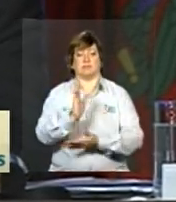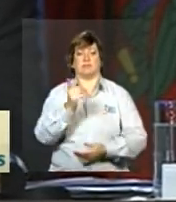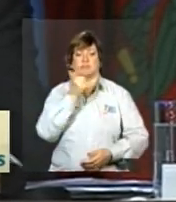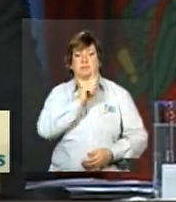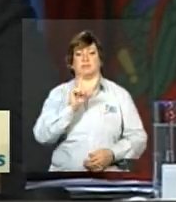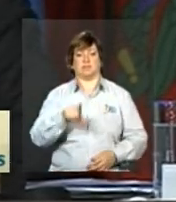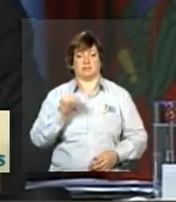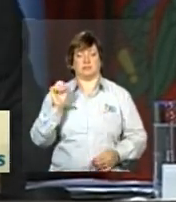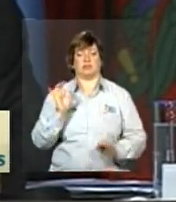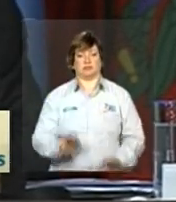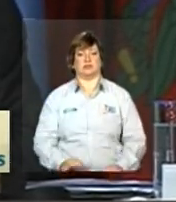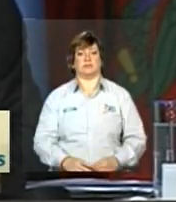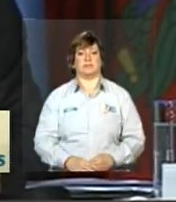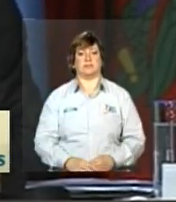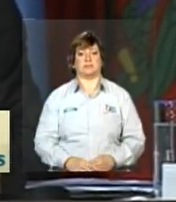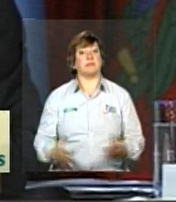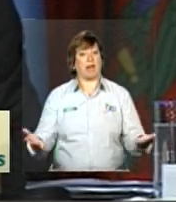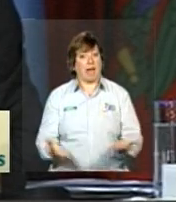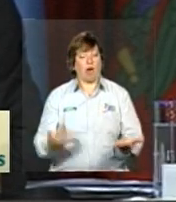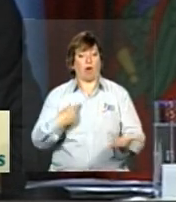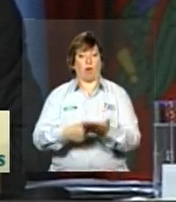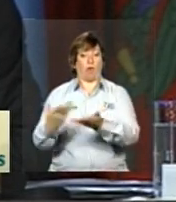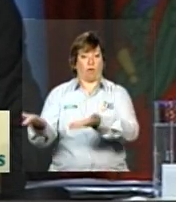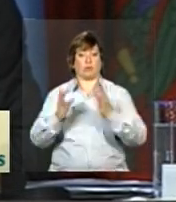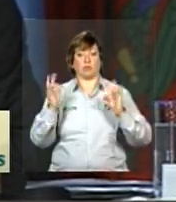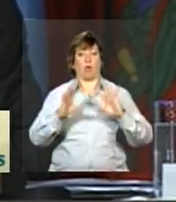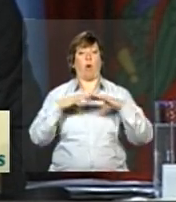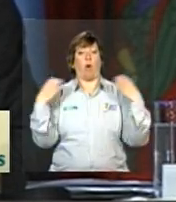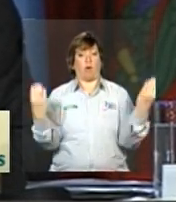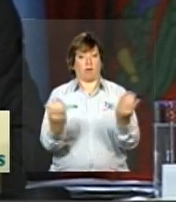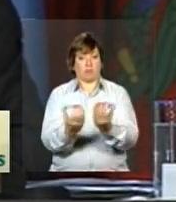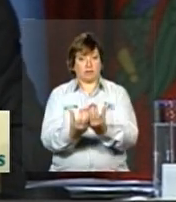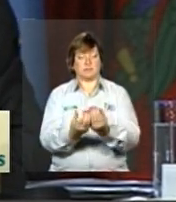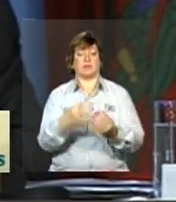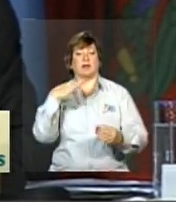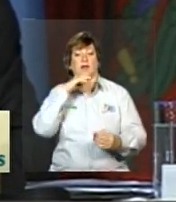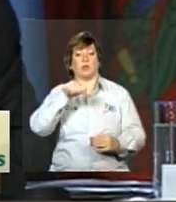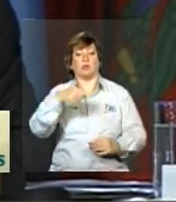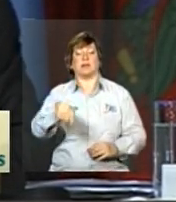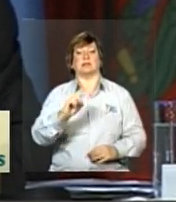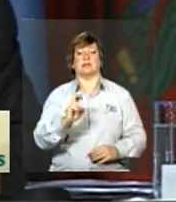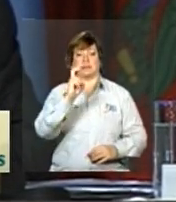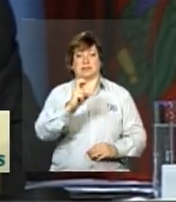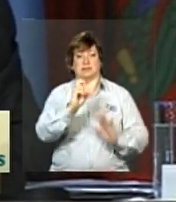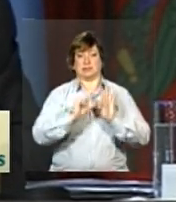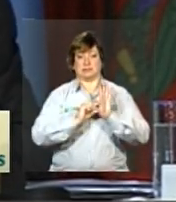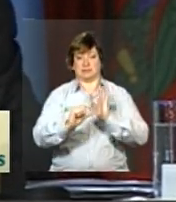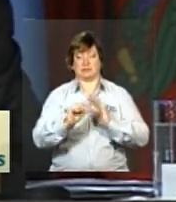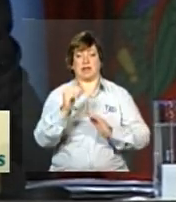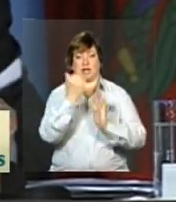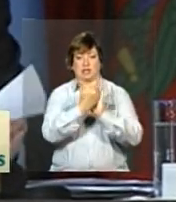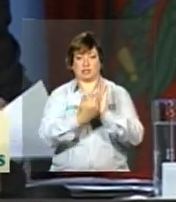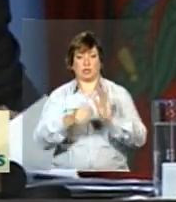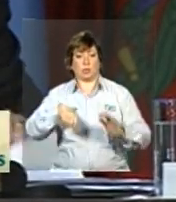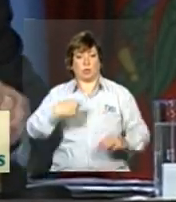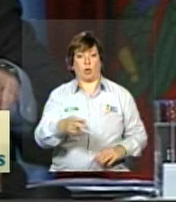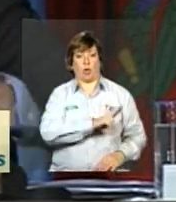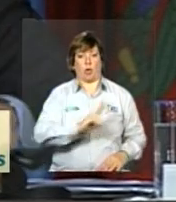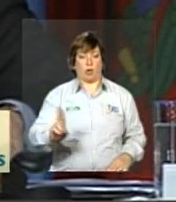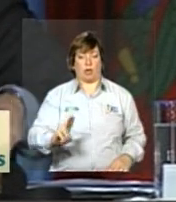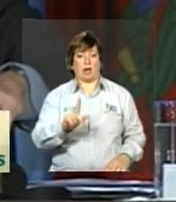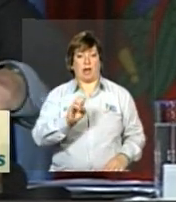decidido. Agora convido a conferência a considerar item 5 da agenda intitulada